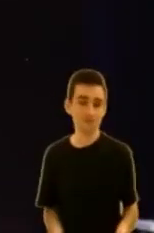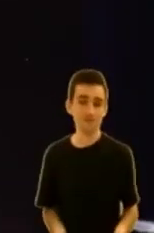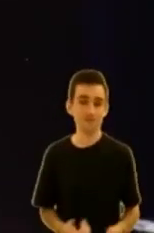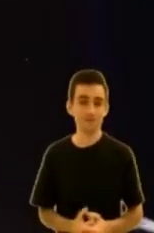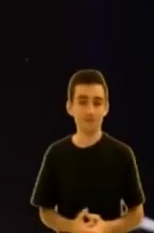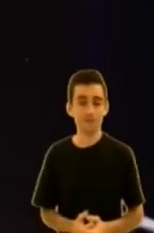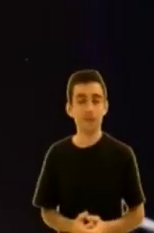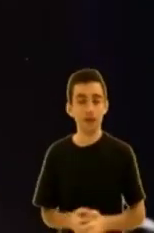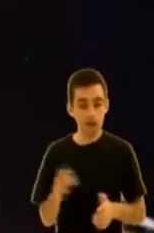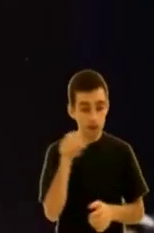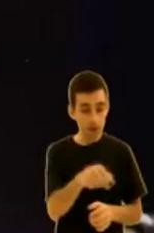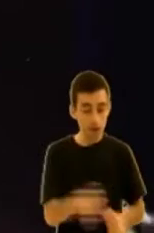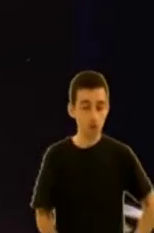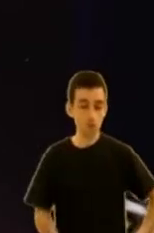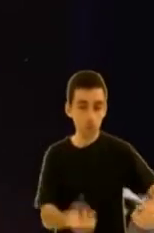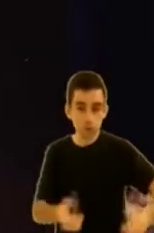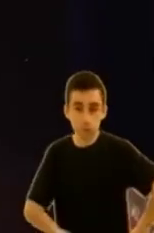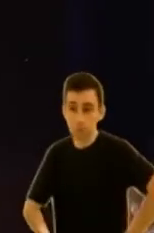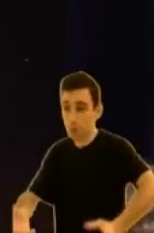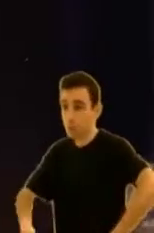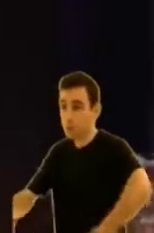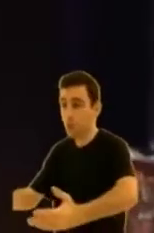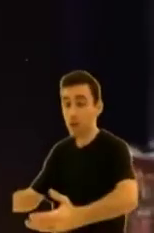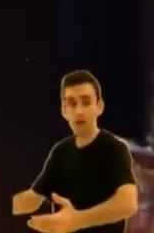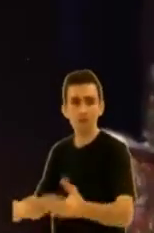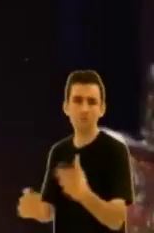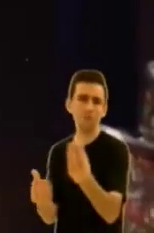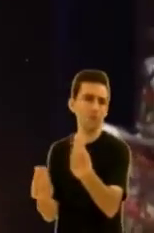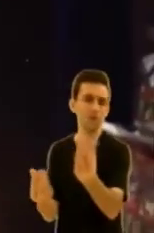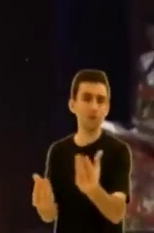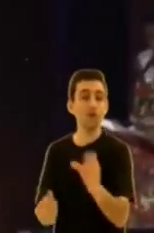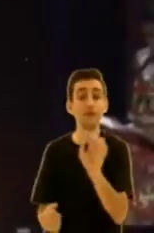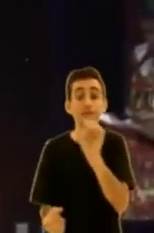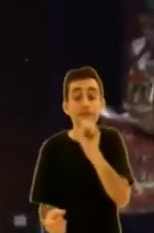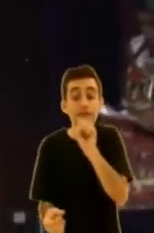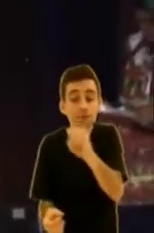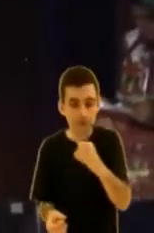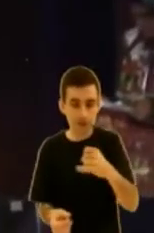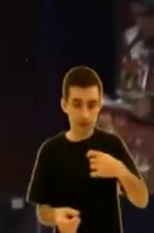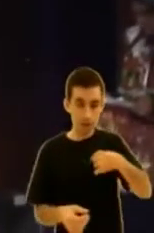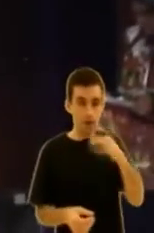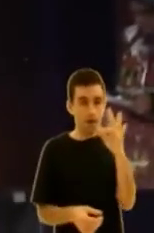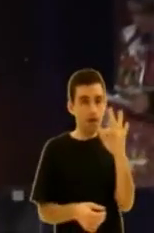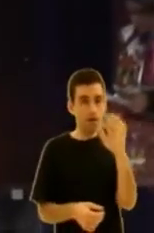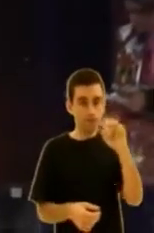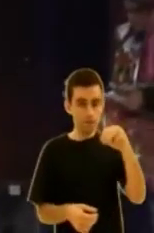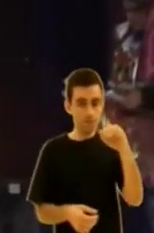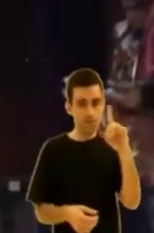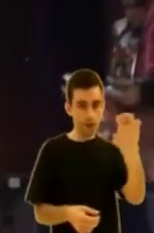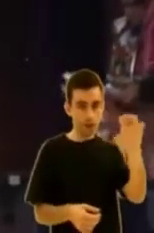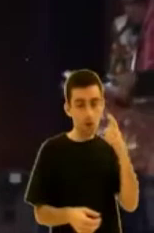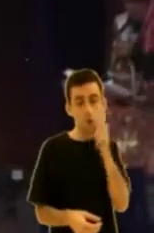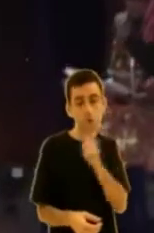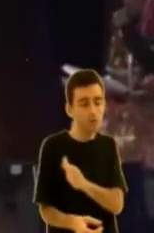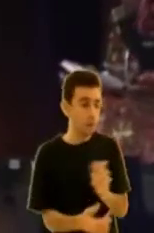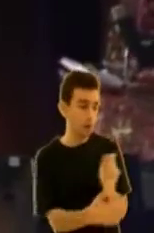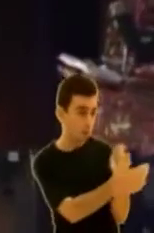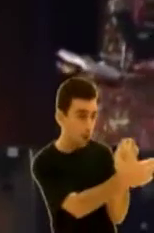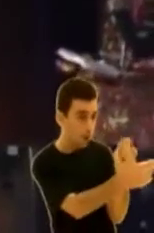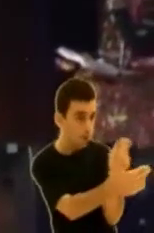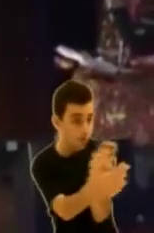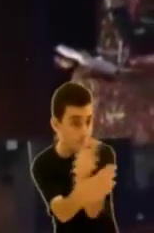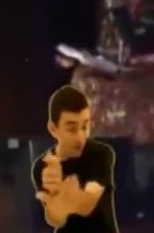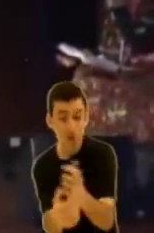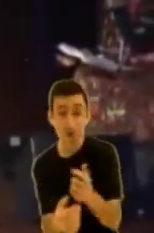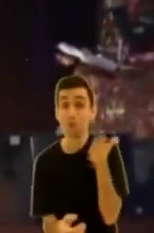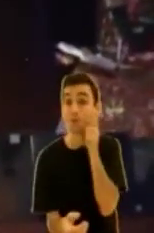Quando o FNDE faz essa compra centralizada, além de você garantir melhores preços, melhores condições, você desonera o município